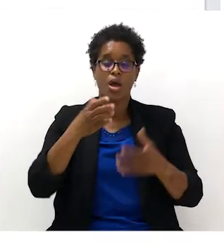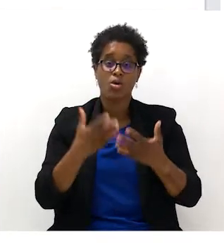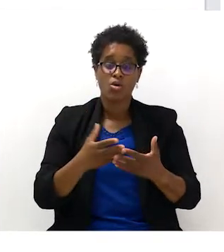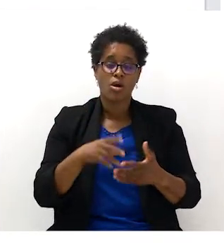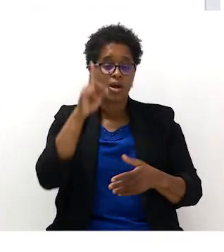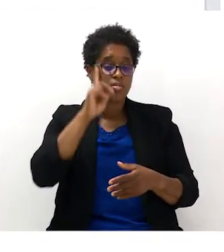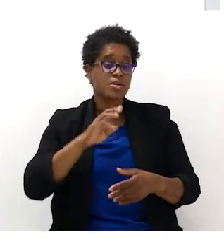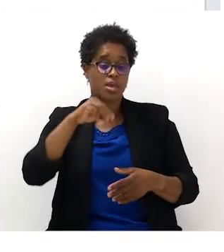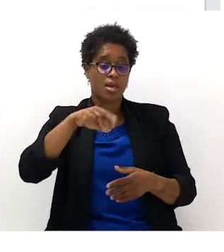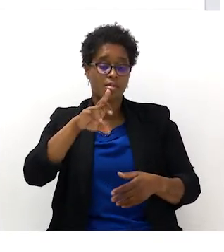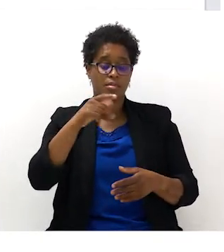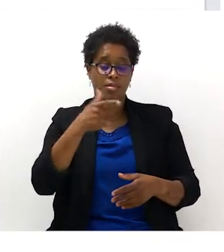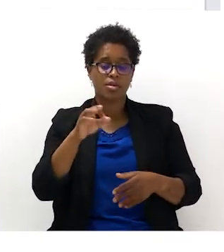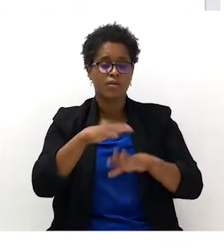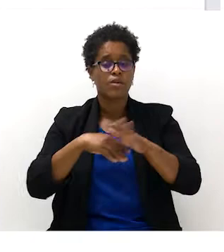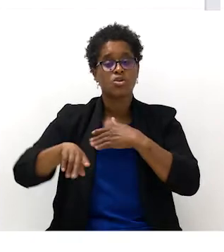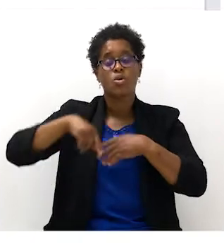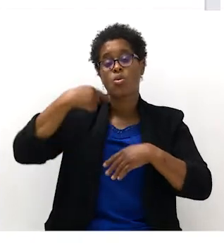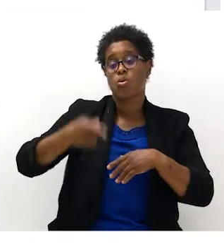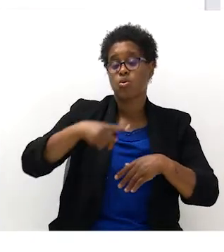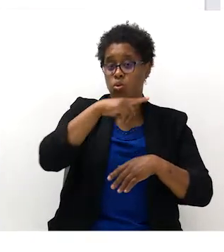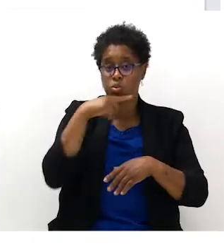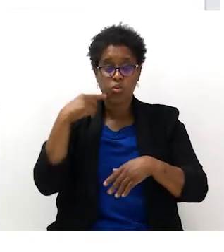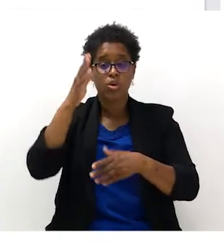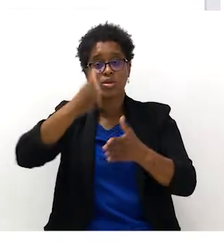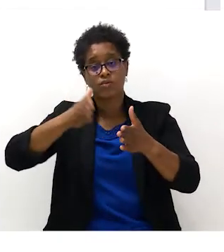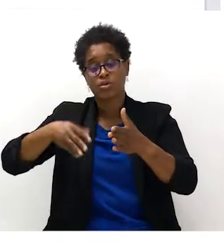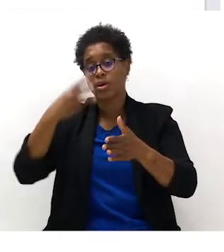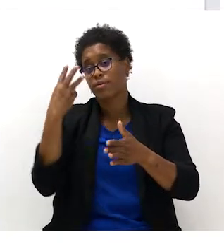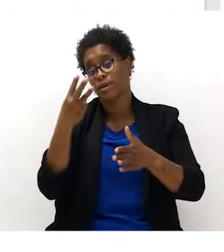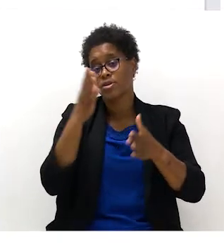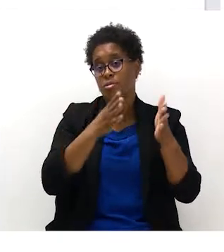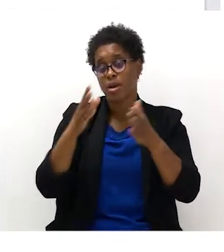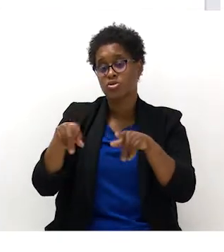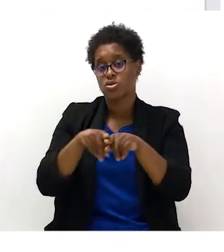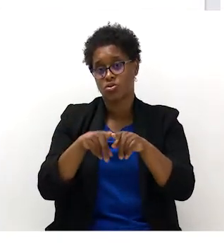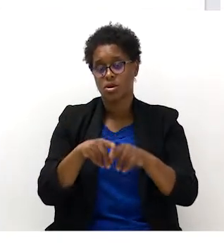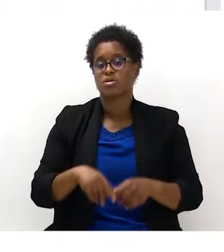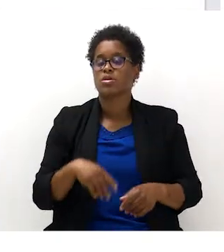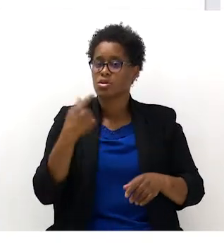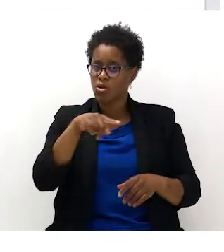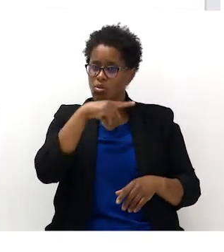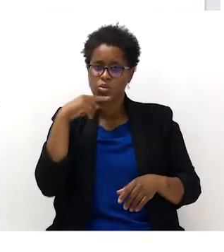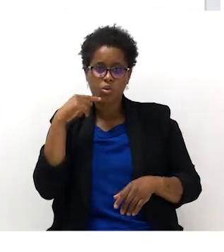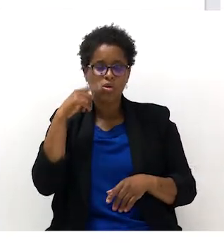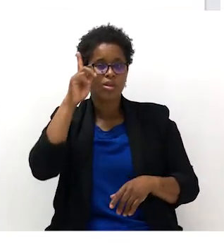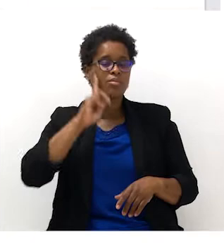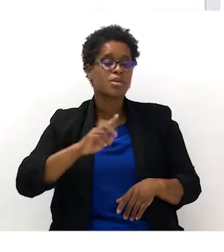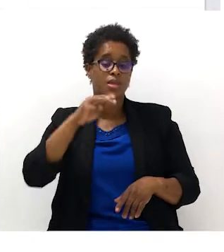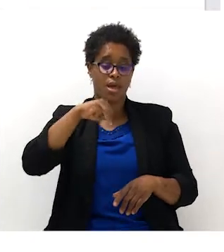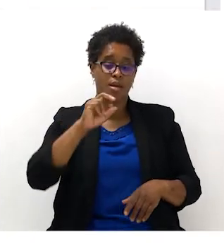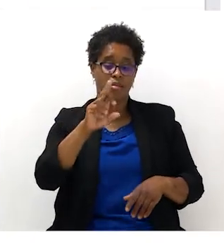bolo e dividiu em 3 partes iguais. Este bolo, a Marta vai dividir em 3 partes